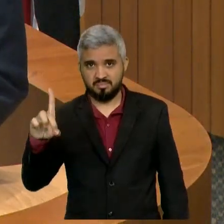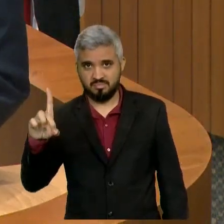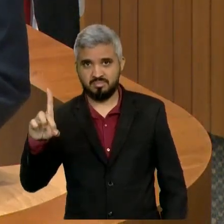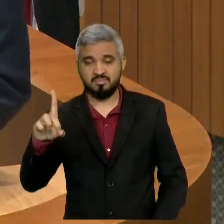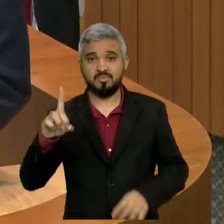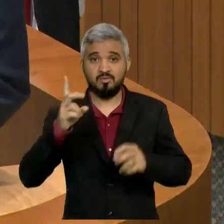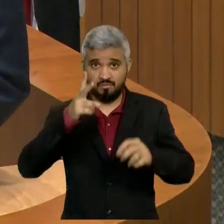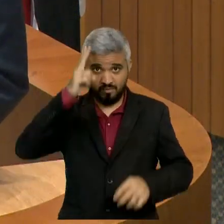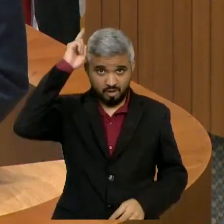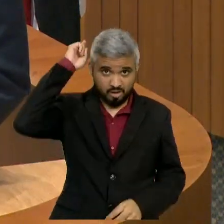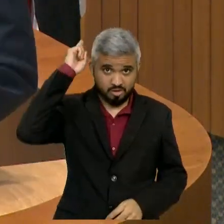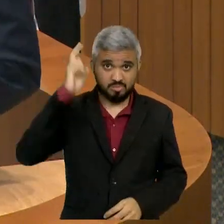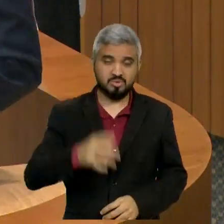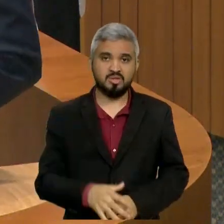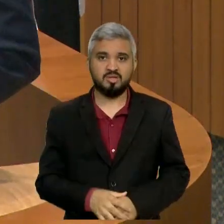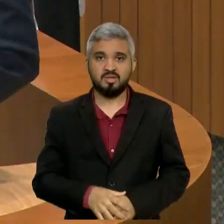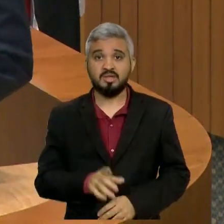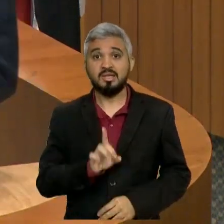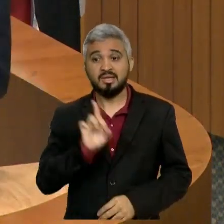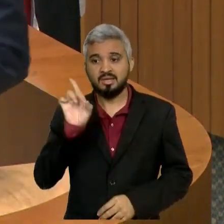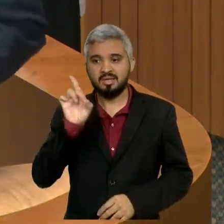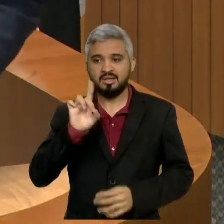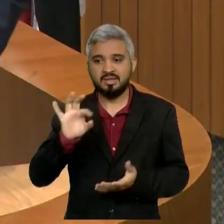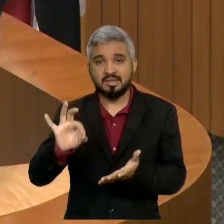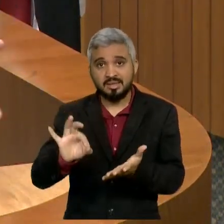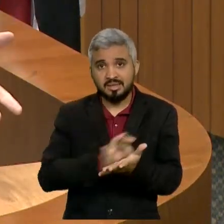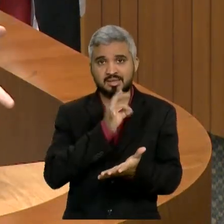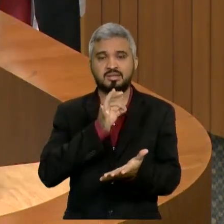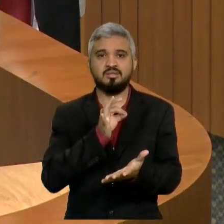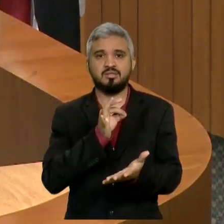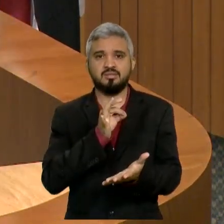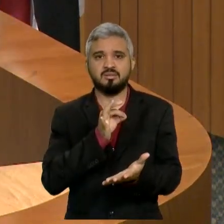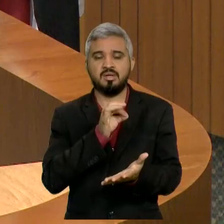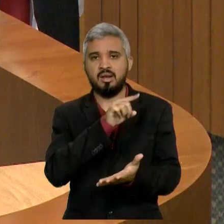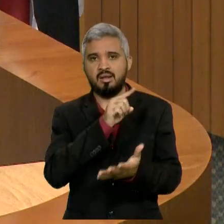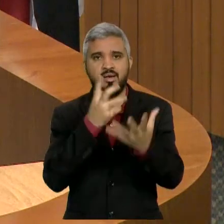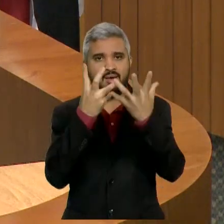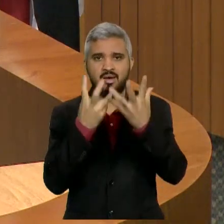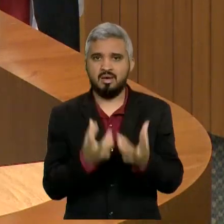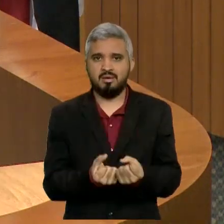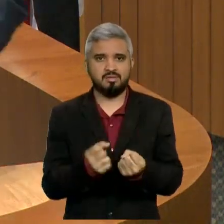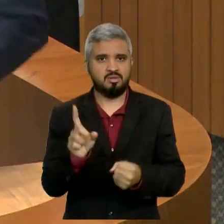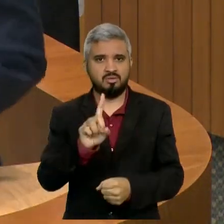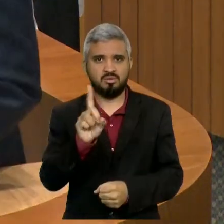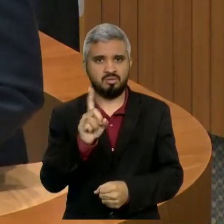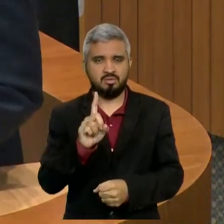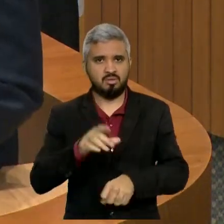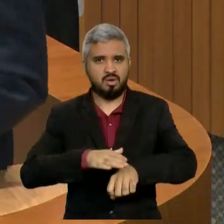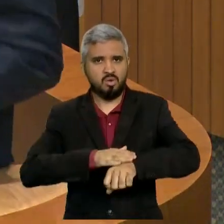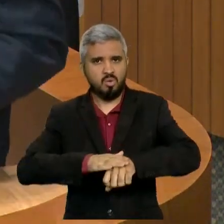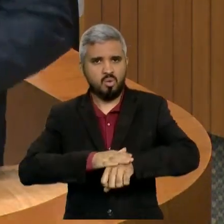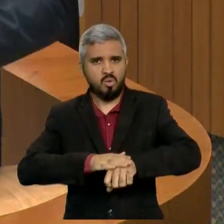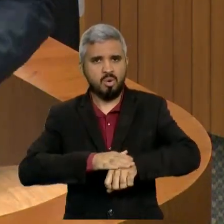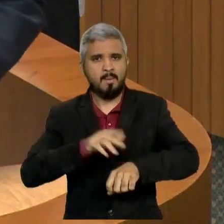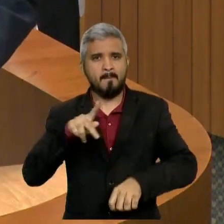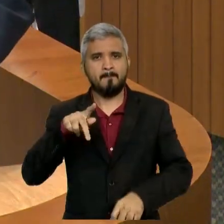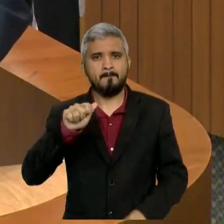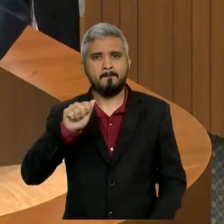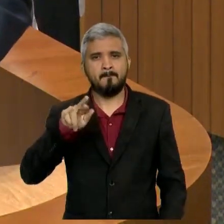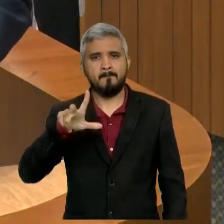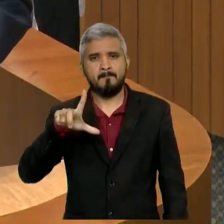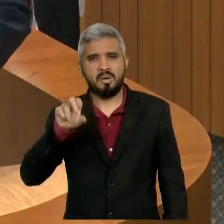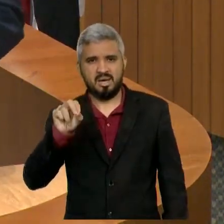inscrição, deputado Carlos Lula, e não aceitaram ele dizer que é pardo.